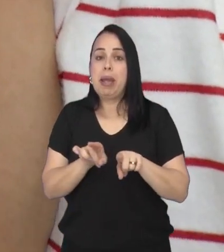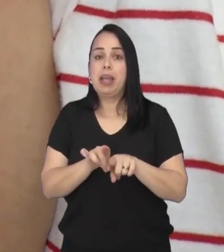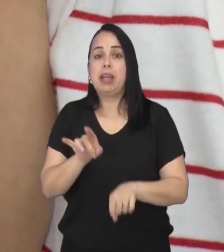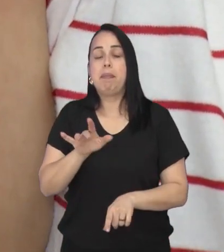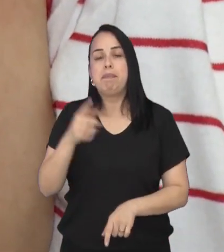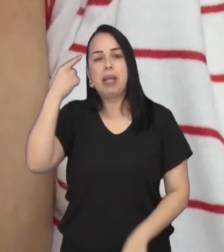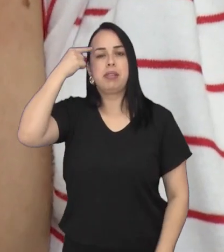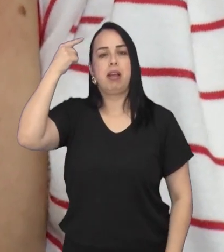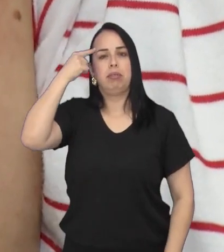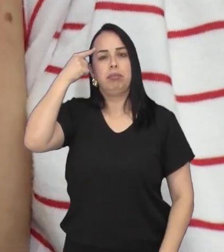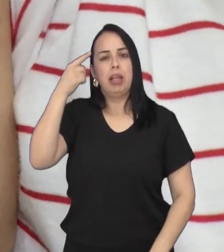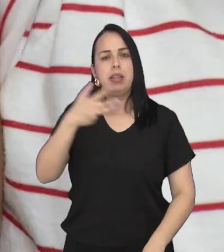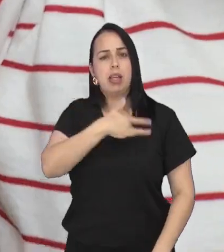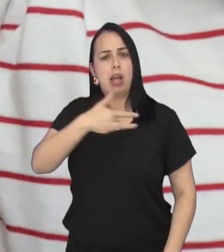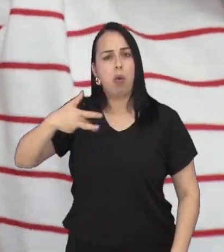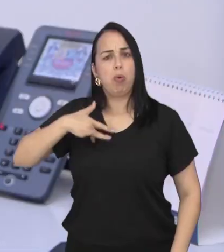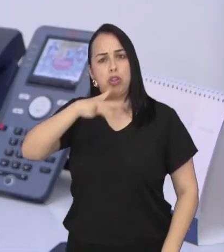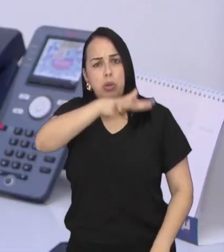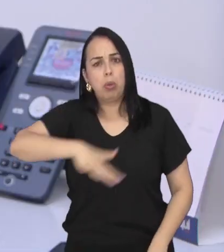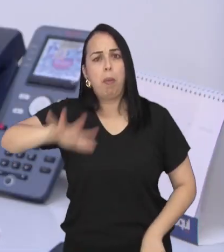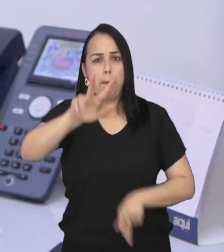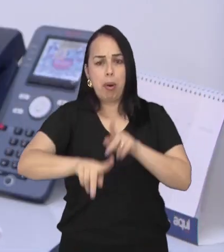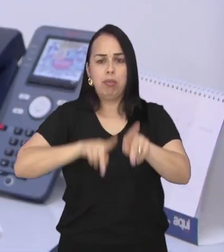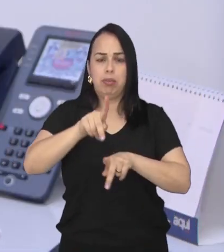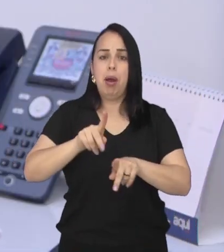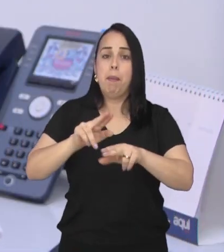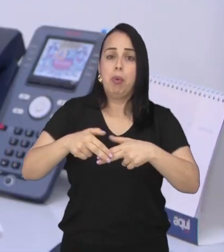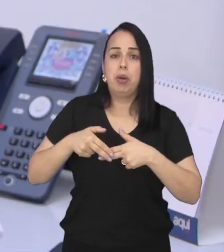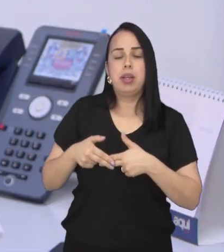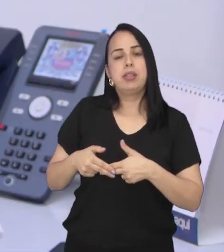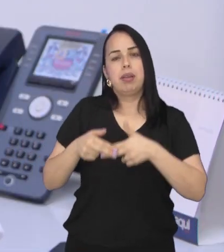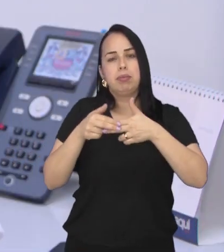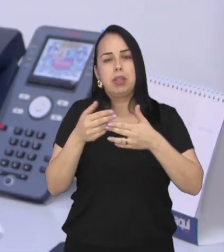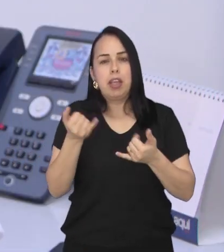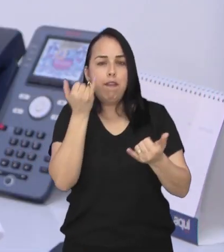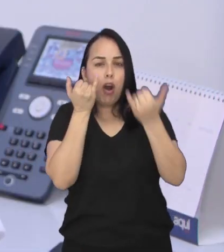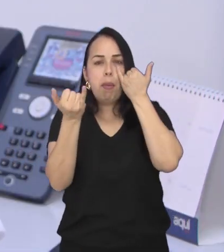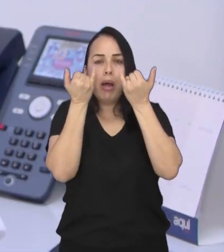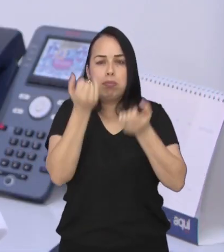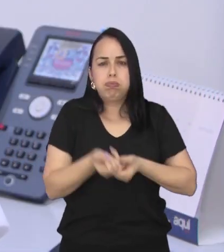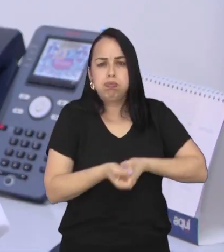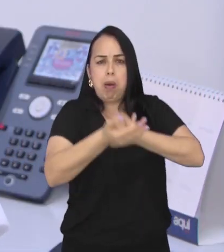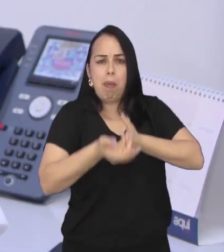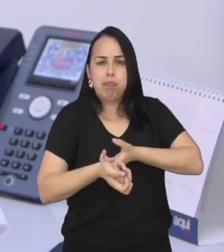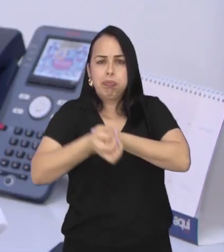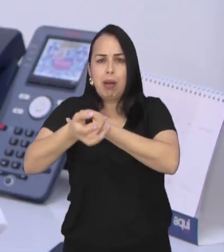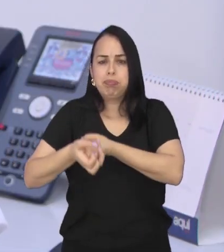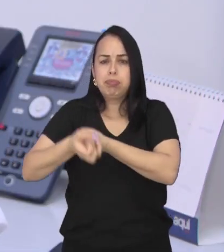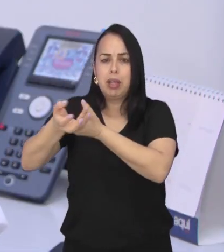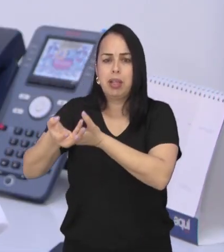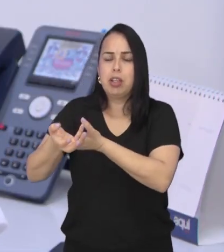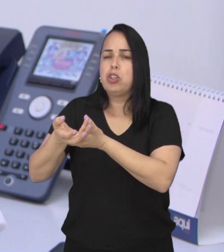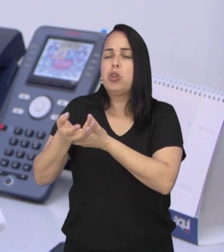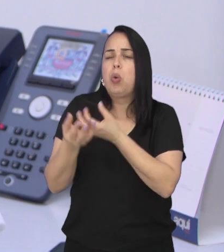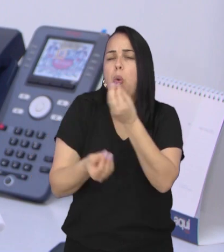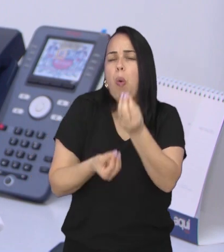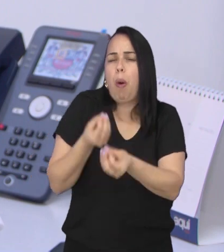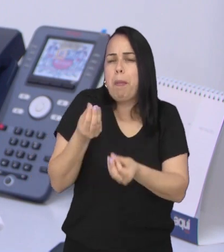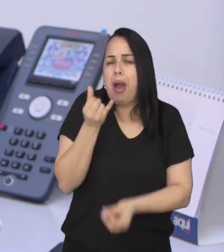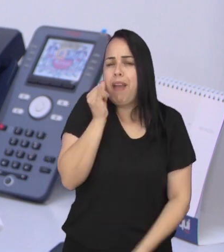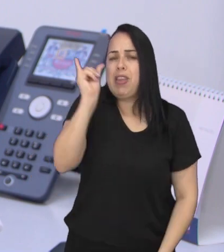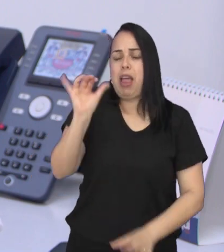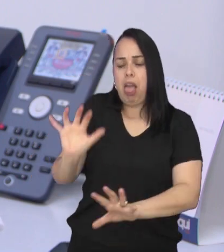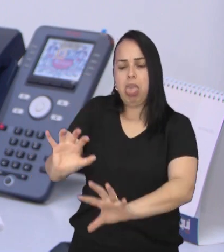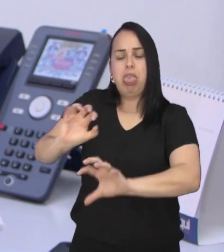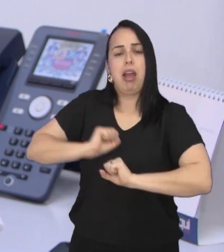a manutenção da saúde pública e levar o conhecimento da população as as maneiras né de se evitar